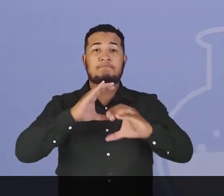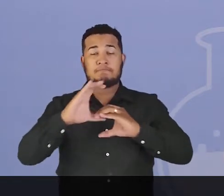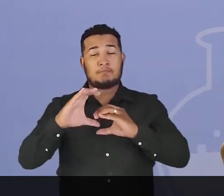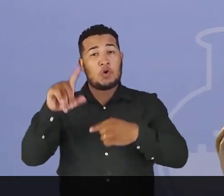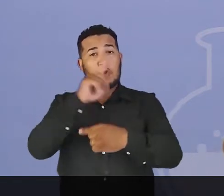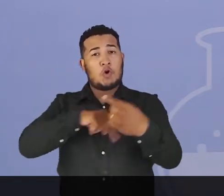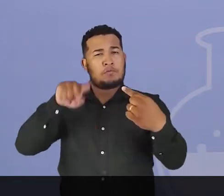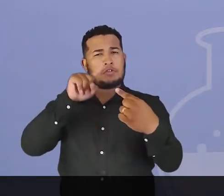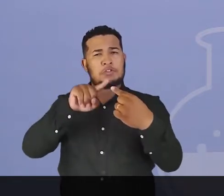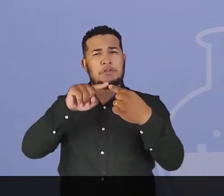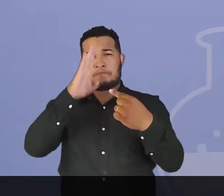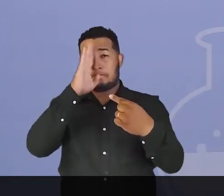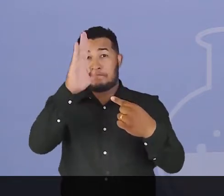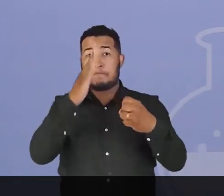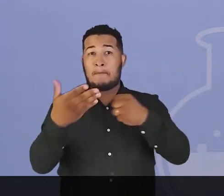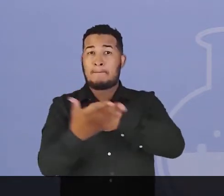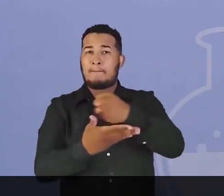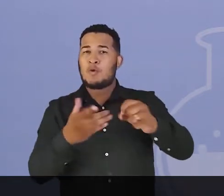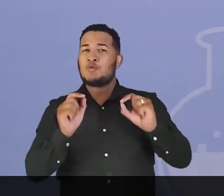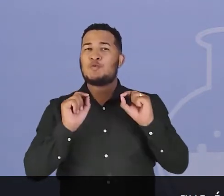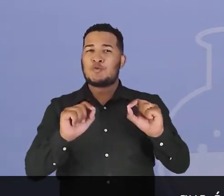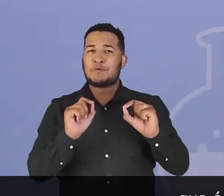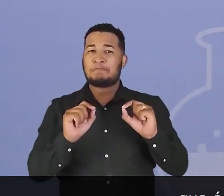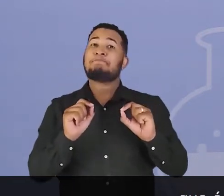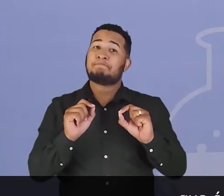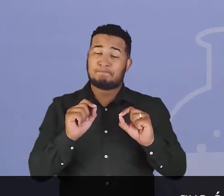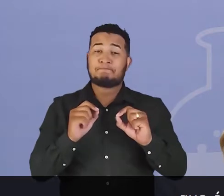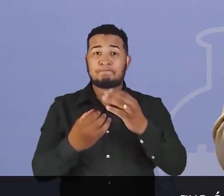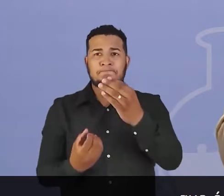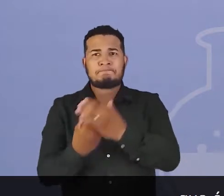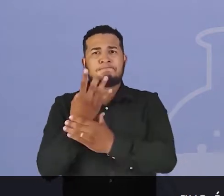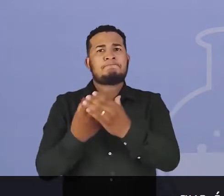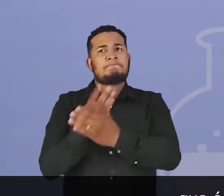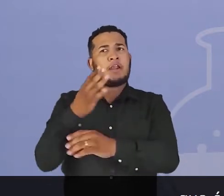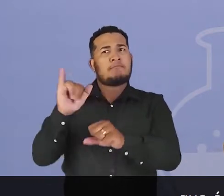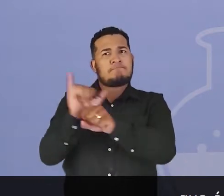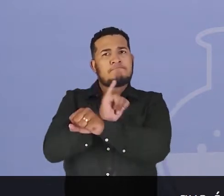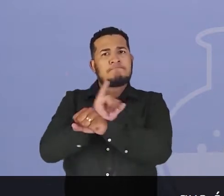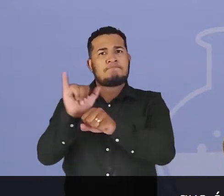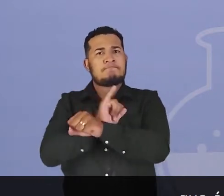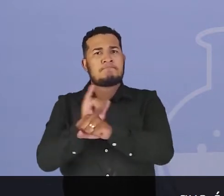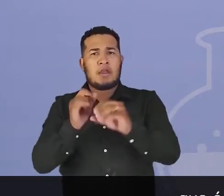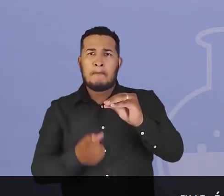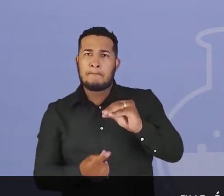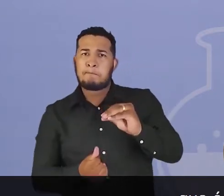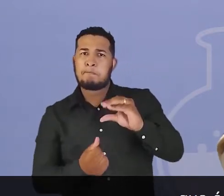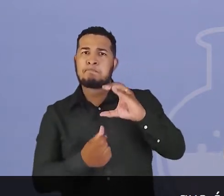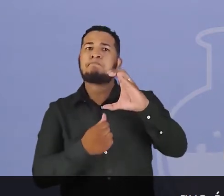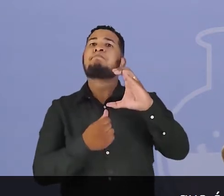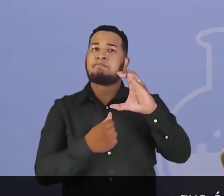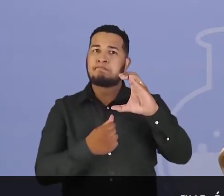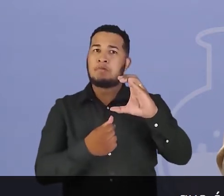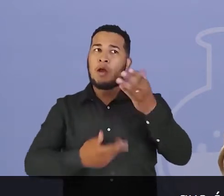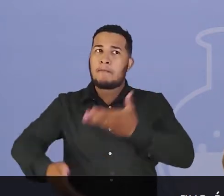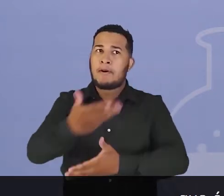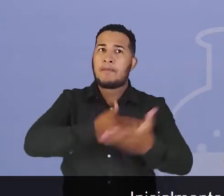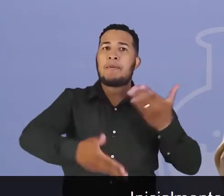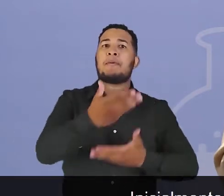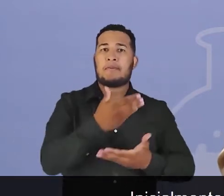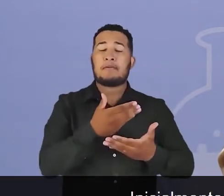comunicação teve um objetivo básico, que é o quê? Criar uma forma de atender o sistema